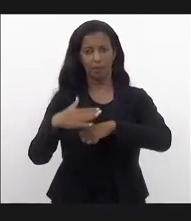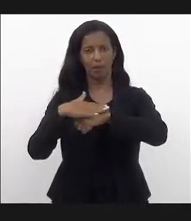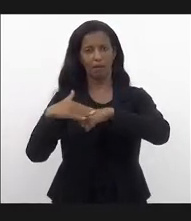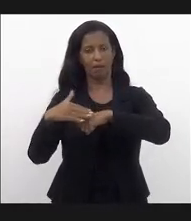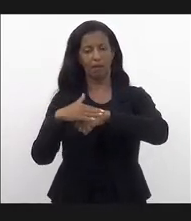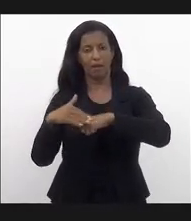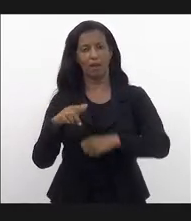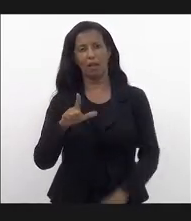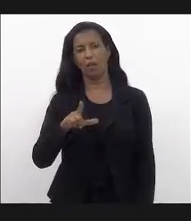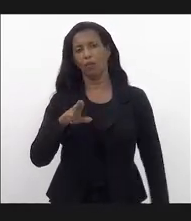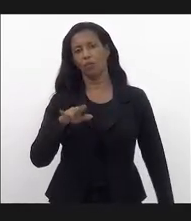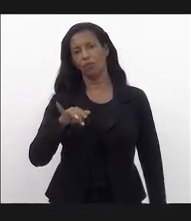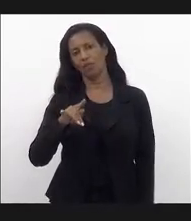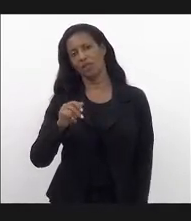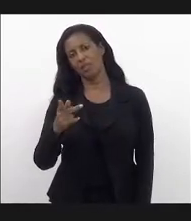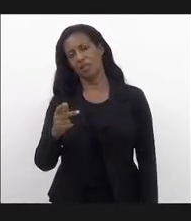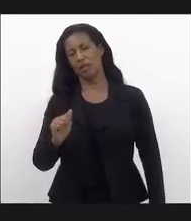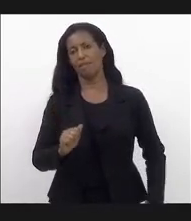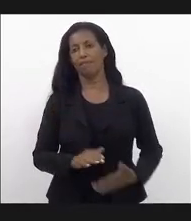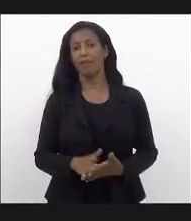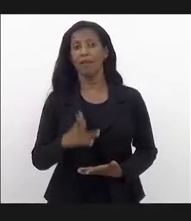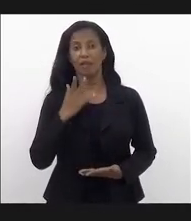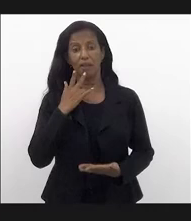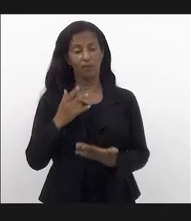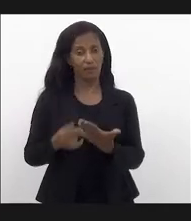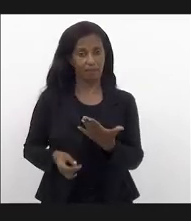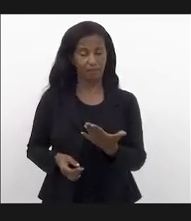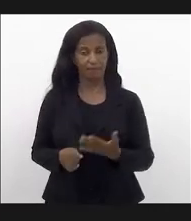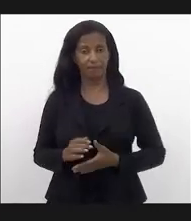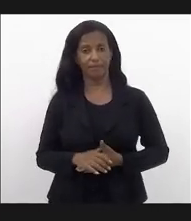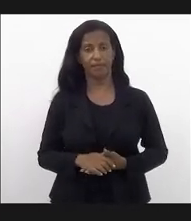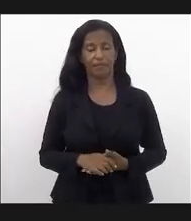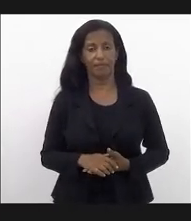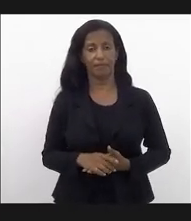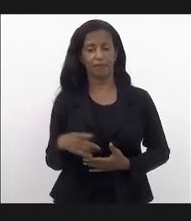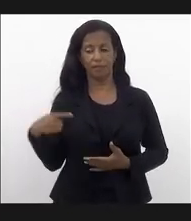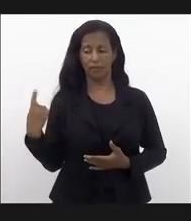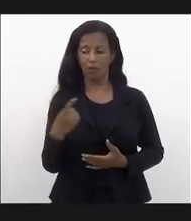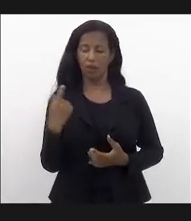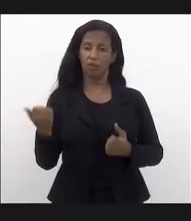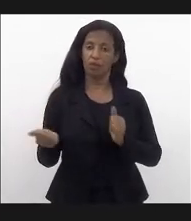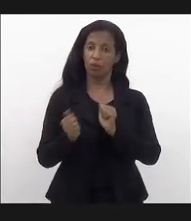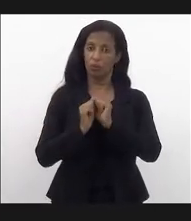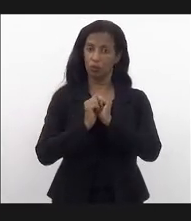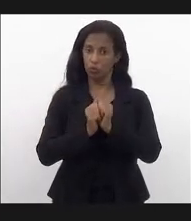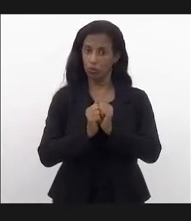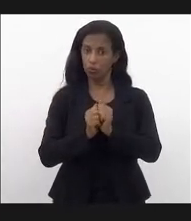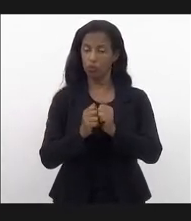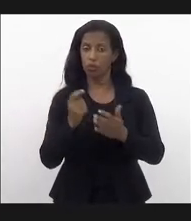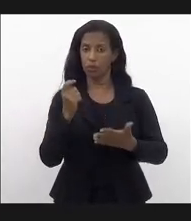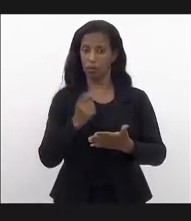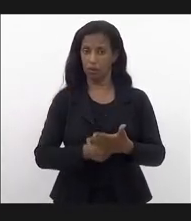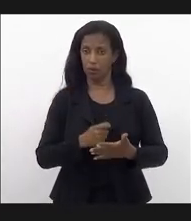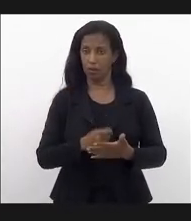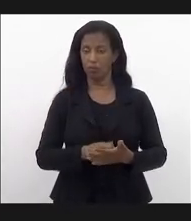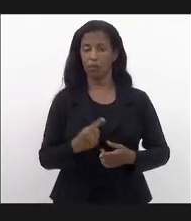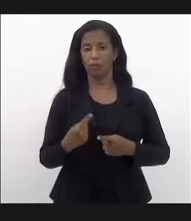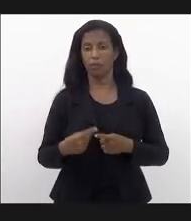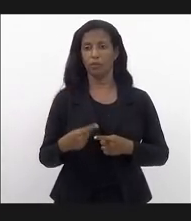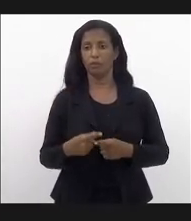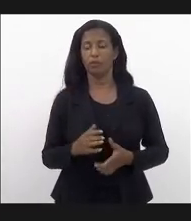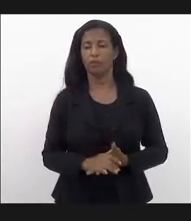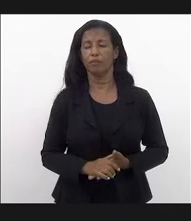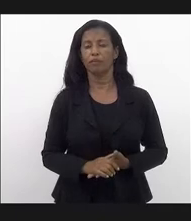deputada Lucinha e dizer Lucinha que estamos juntos aí nessa luta porque